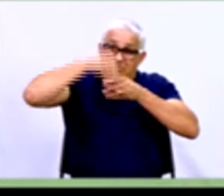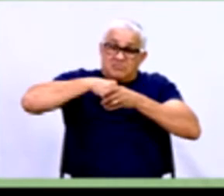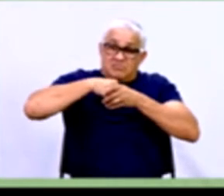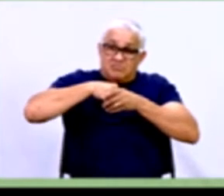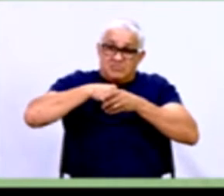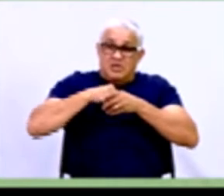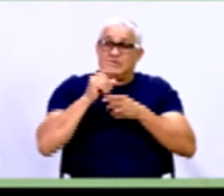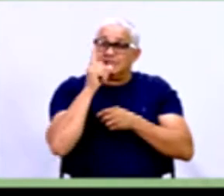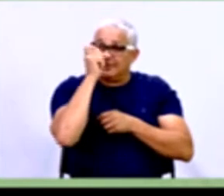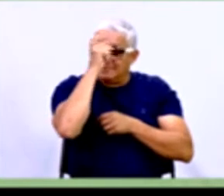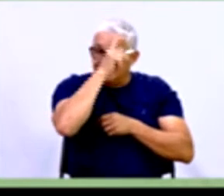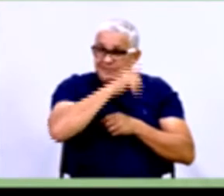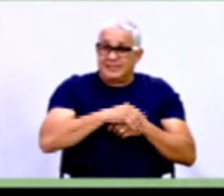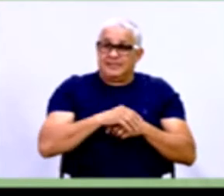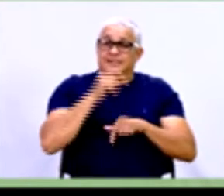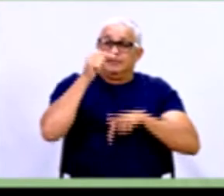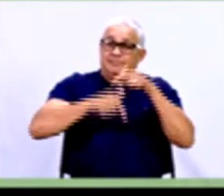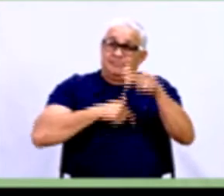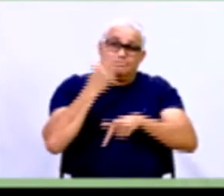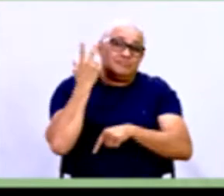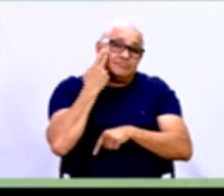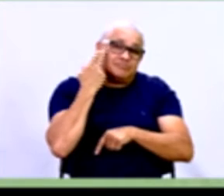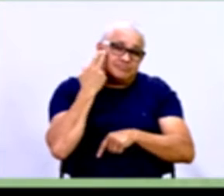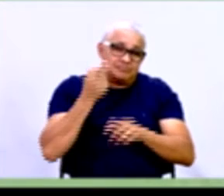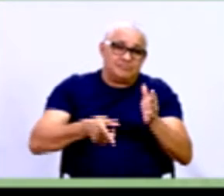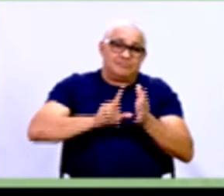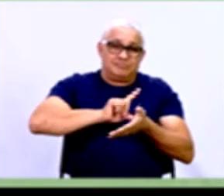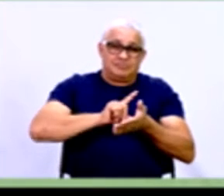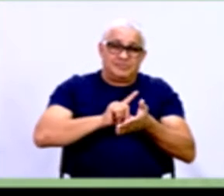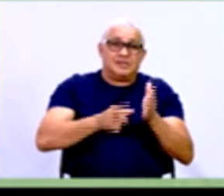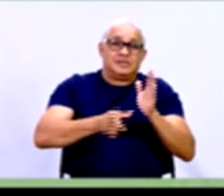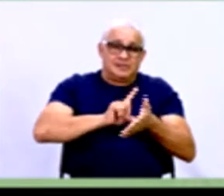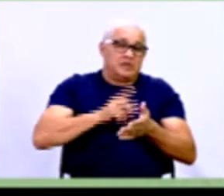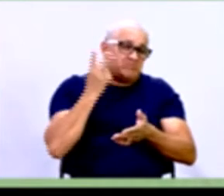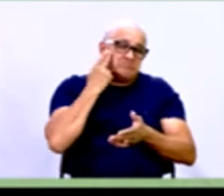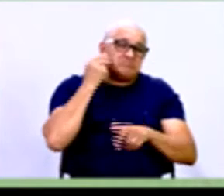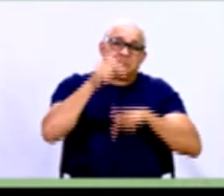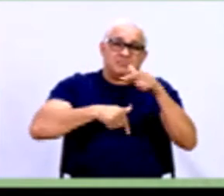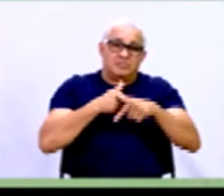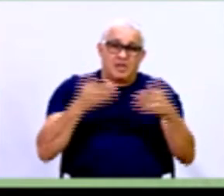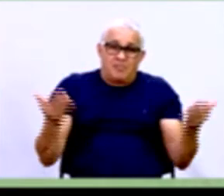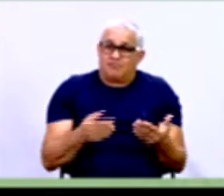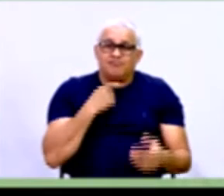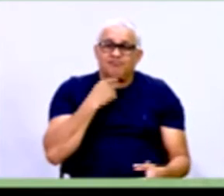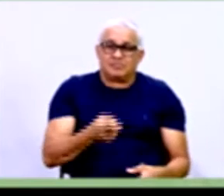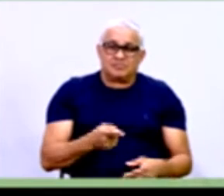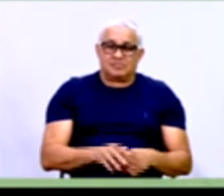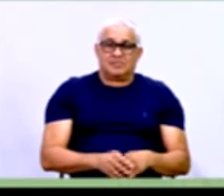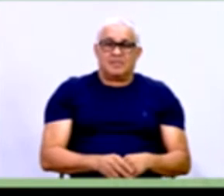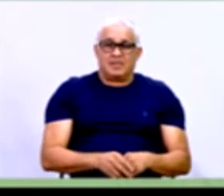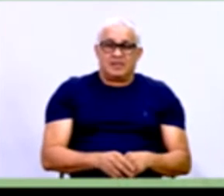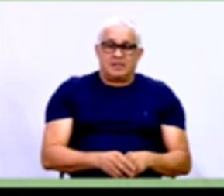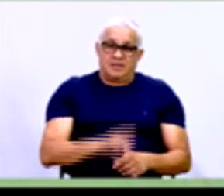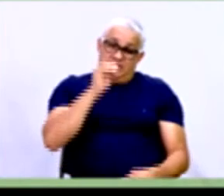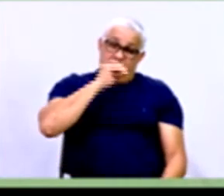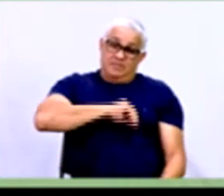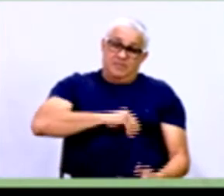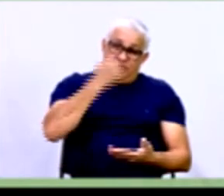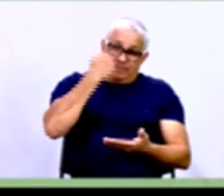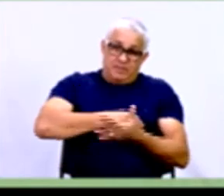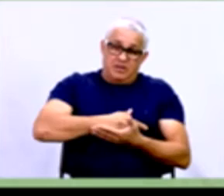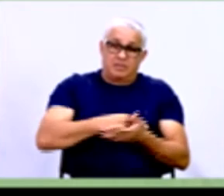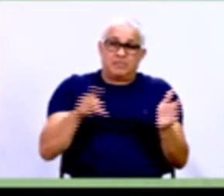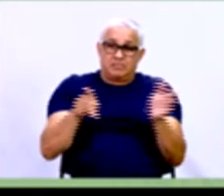certa dificuldade em exercer a sua atividade como ele exercia anteriormente. Então, ele vai receber um auxílio